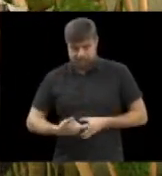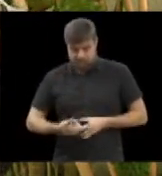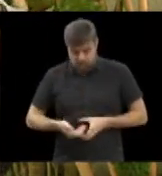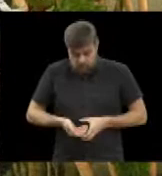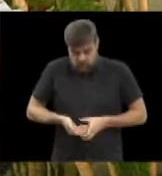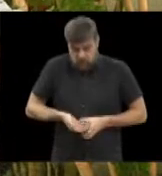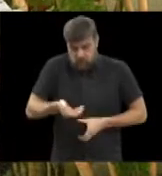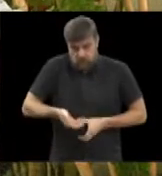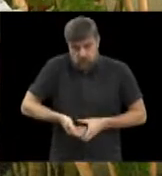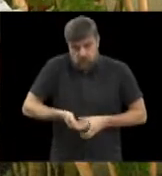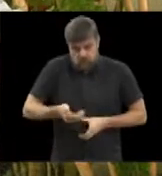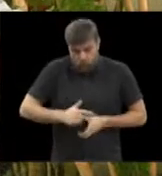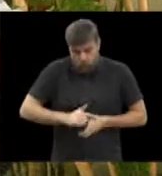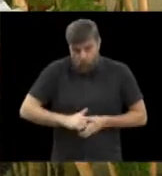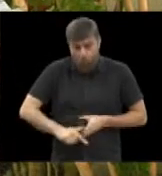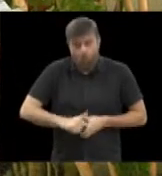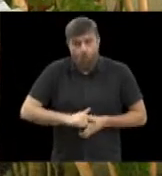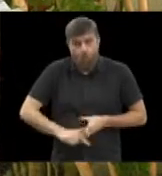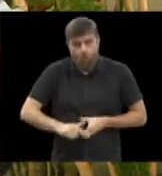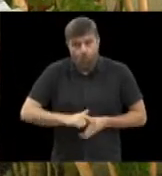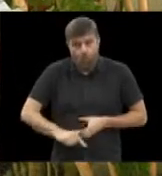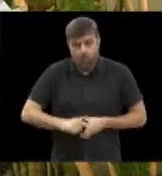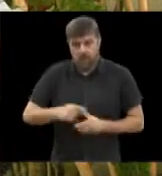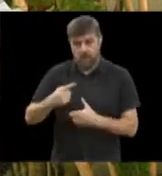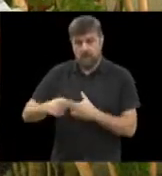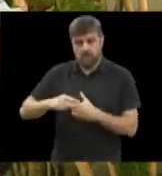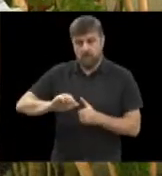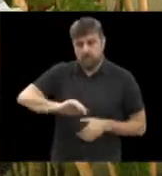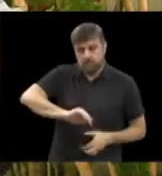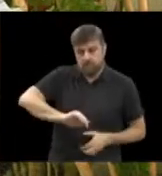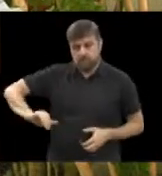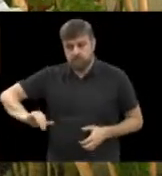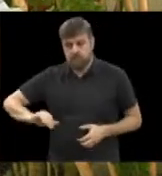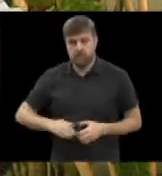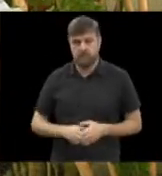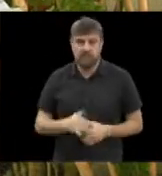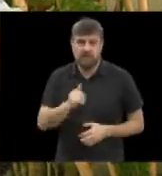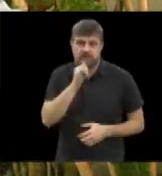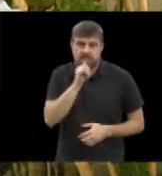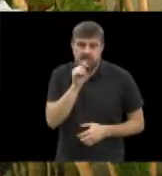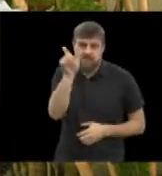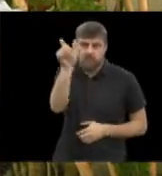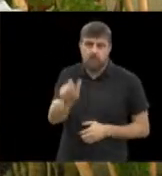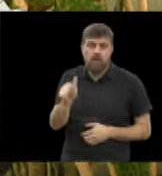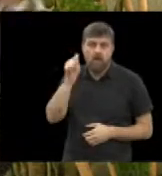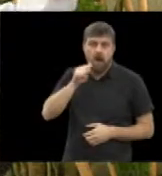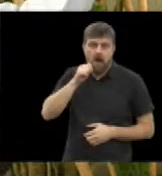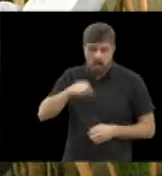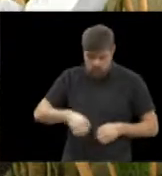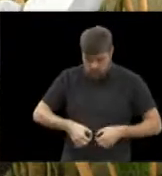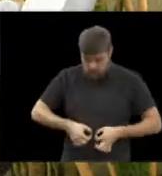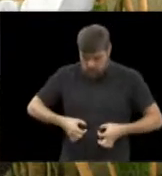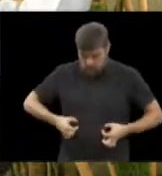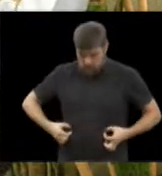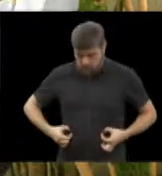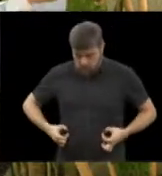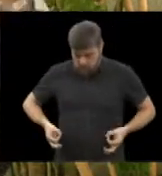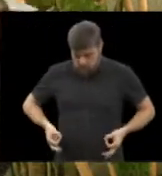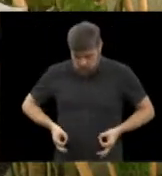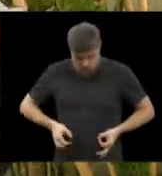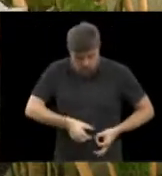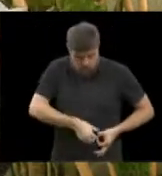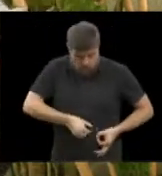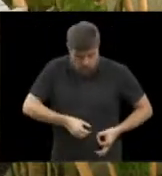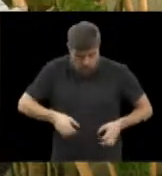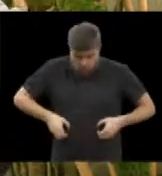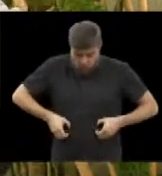de uma certa maneira, ela tirou o problema que ela tinha. Vamos supor que essa mulher tem uma obstrução de trompa, ela teve uma infecção anterior de